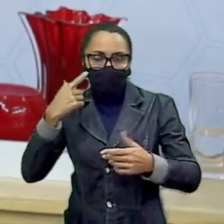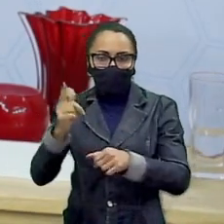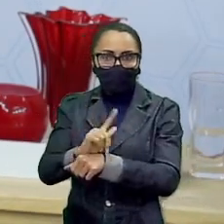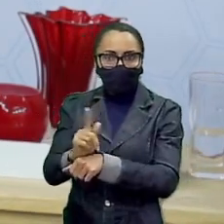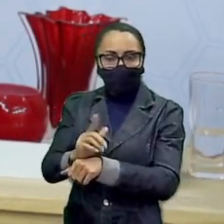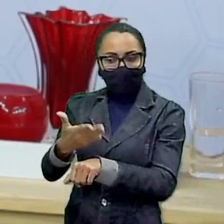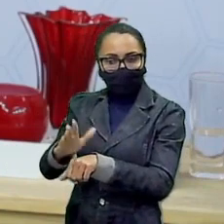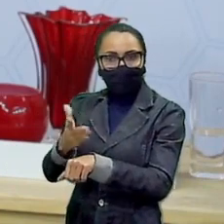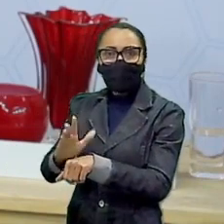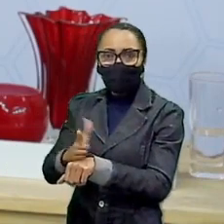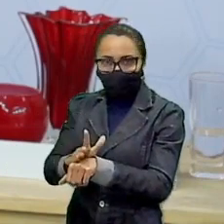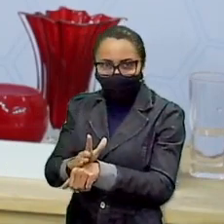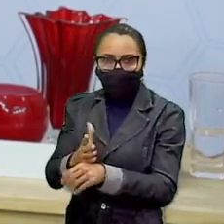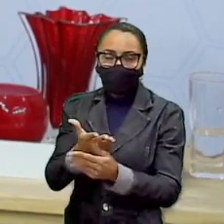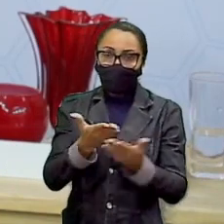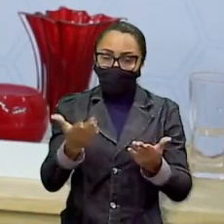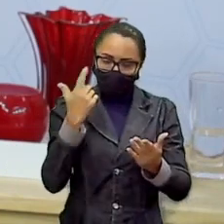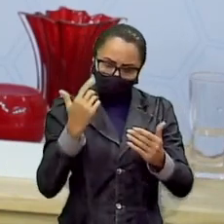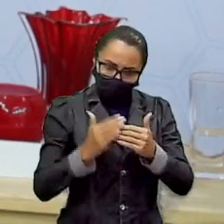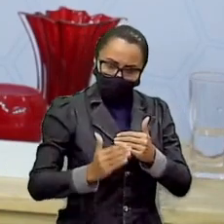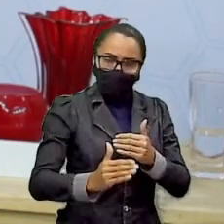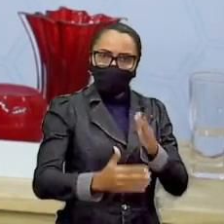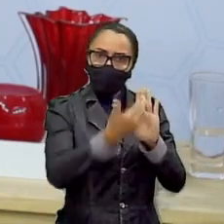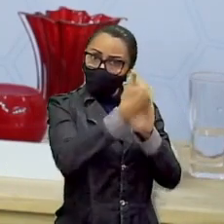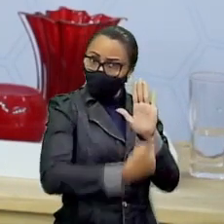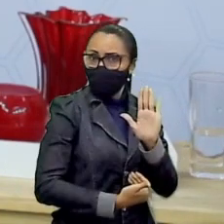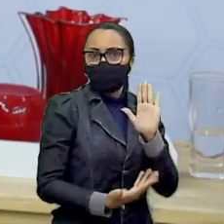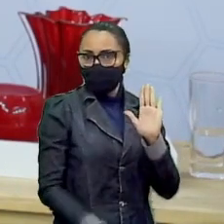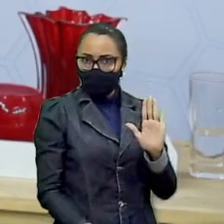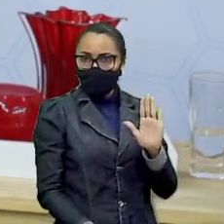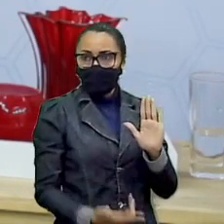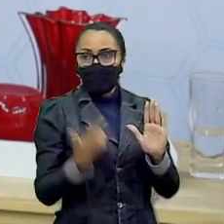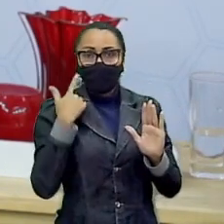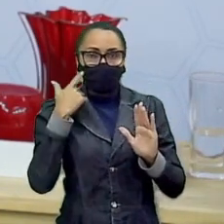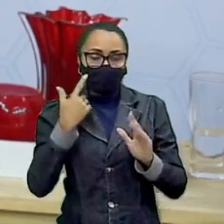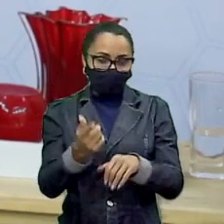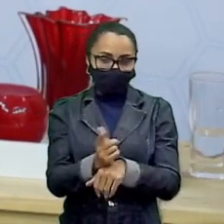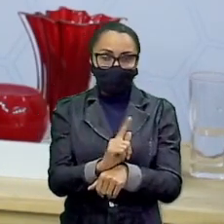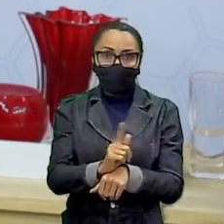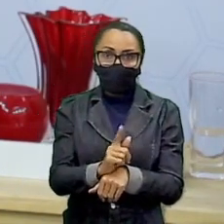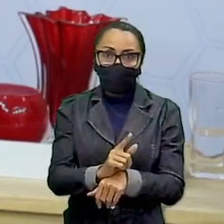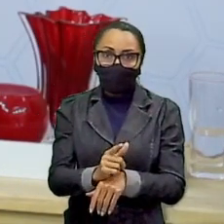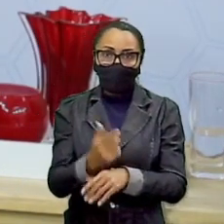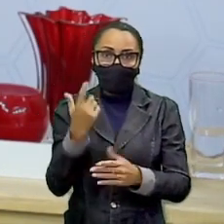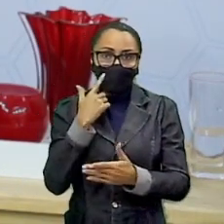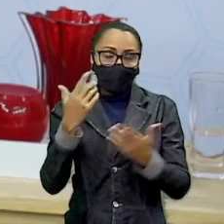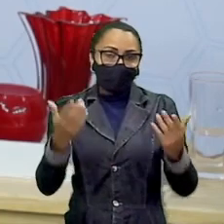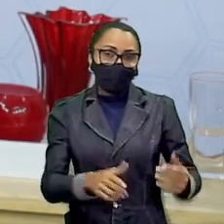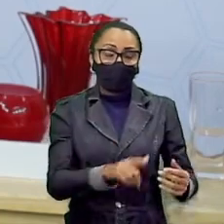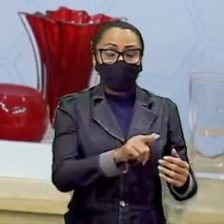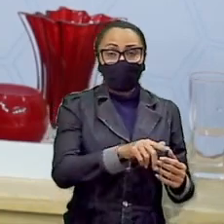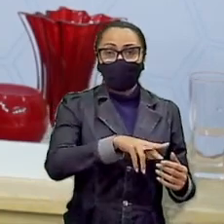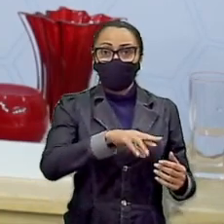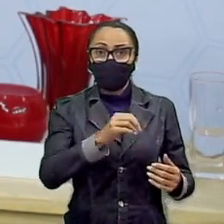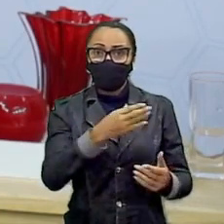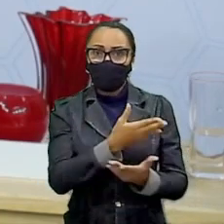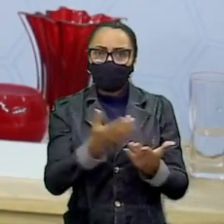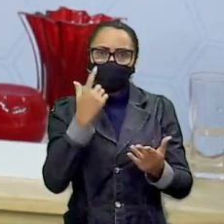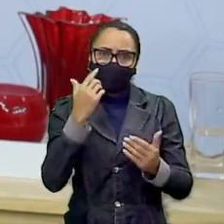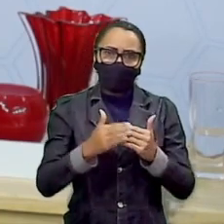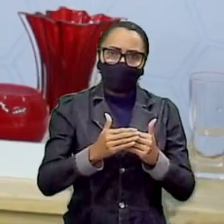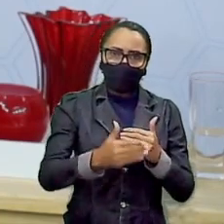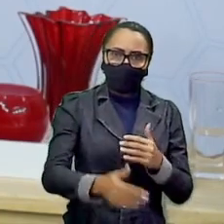na prática, né, a partir desse documento. Então, a gestão, que é o GRO, ele deve seguir